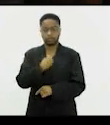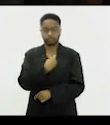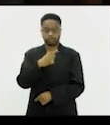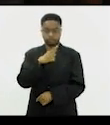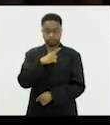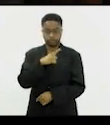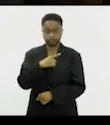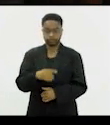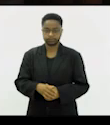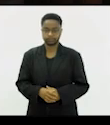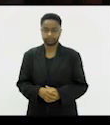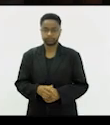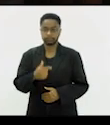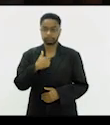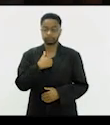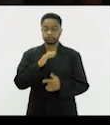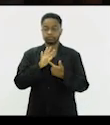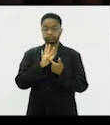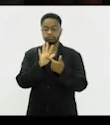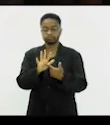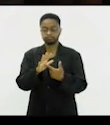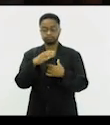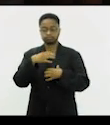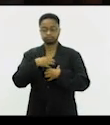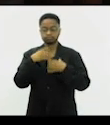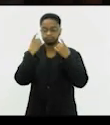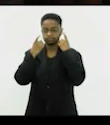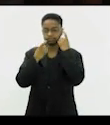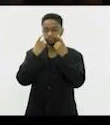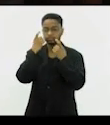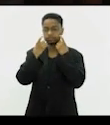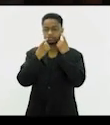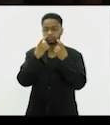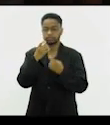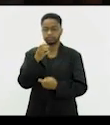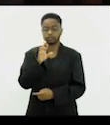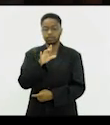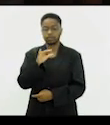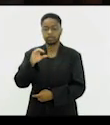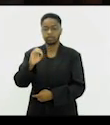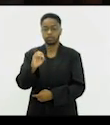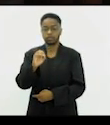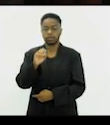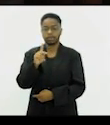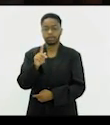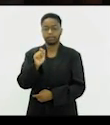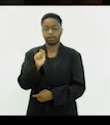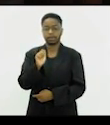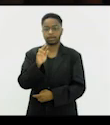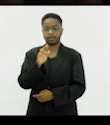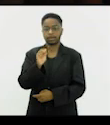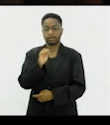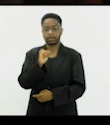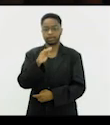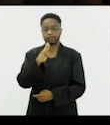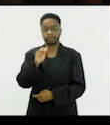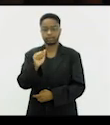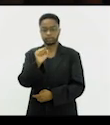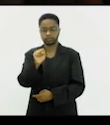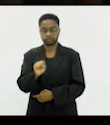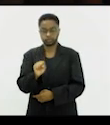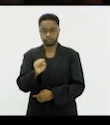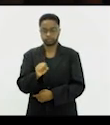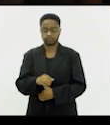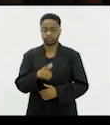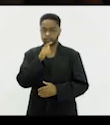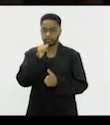aqui a minha preocupação com o Rio Paraíba do Sul, o mais